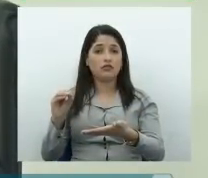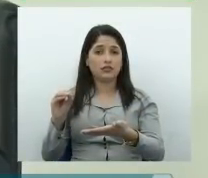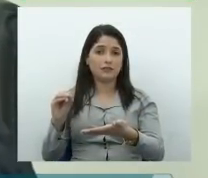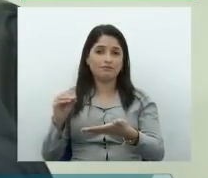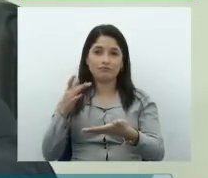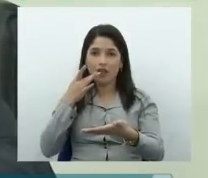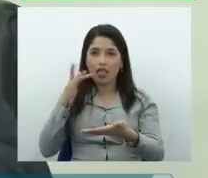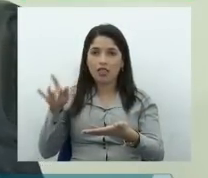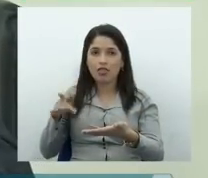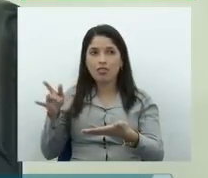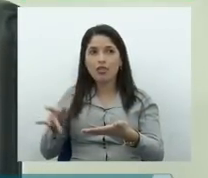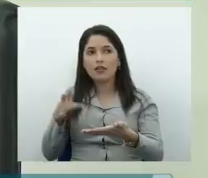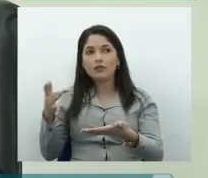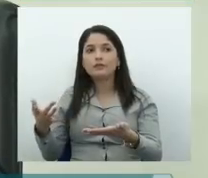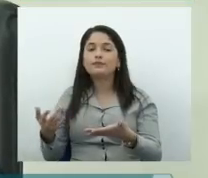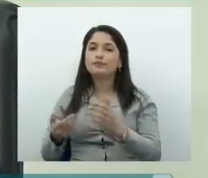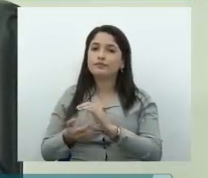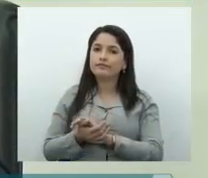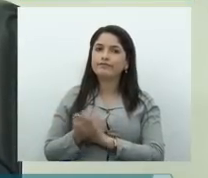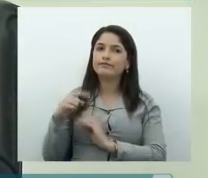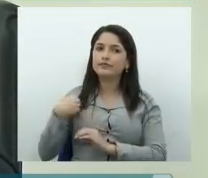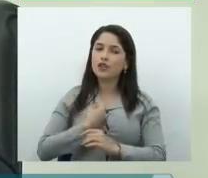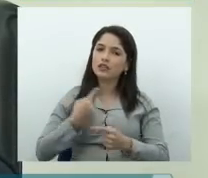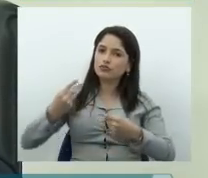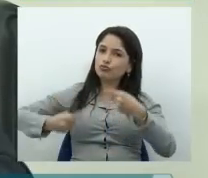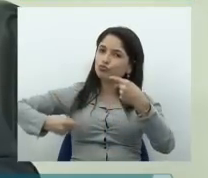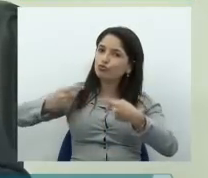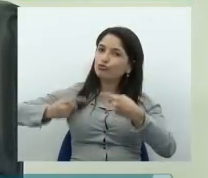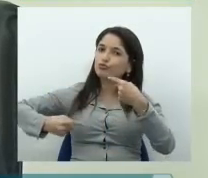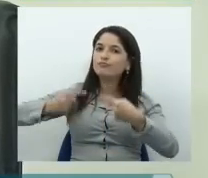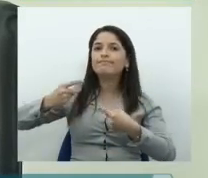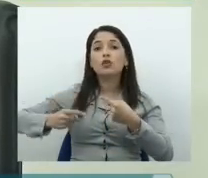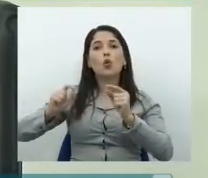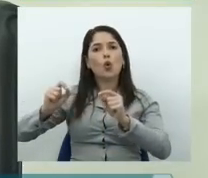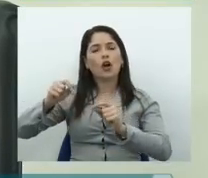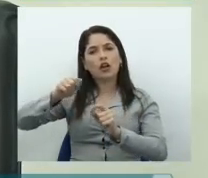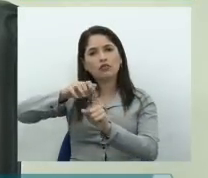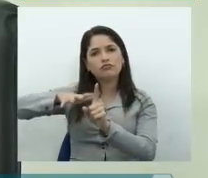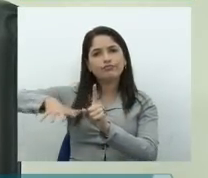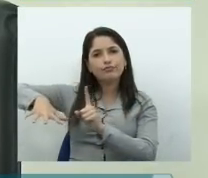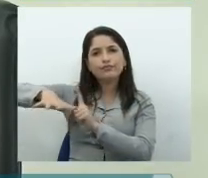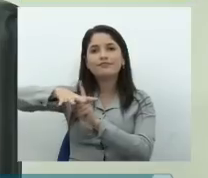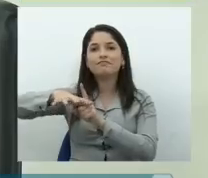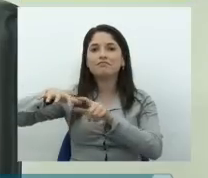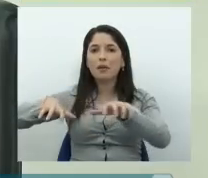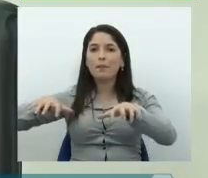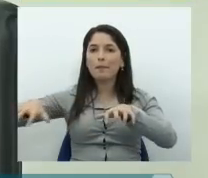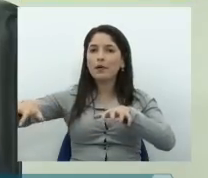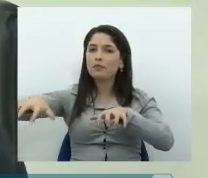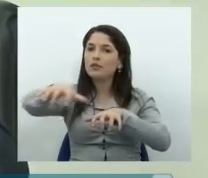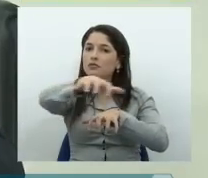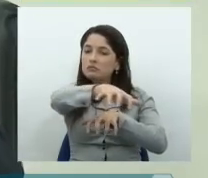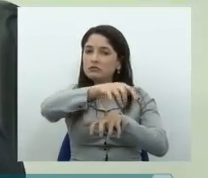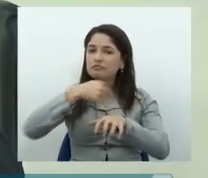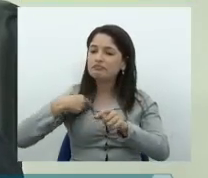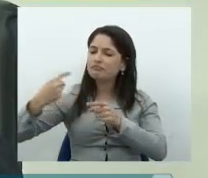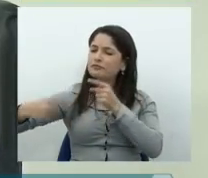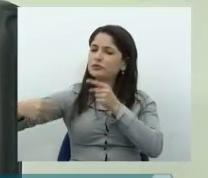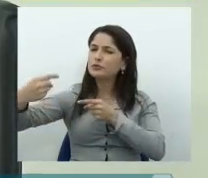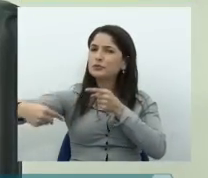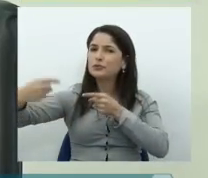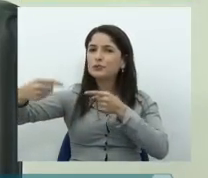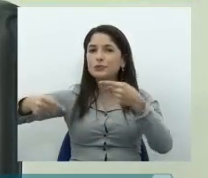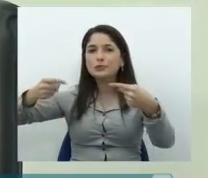gente discutiu exaustivamente com a sociedade, com os técnicos de Guarulhos, para chegar nesse